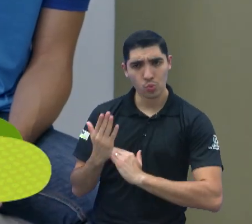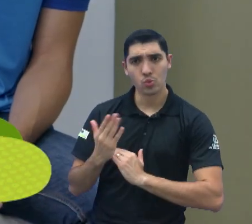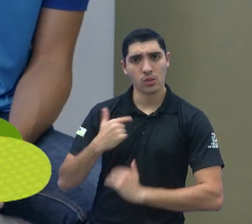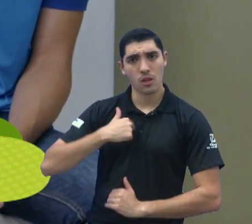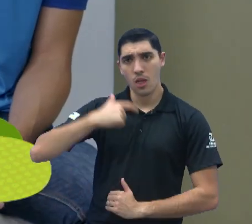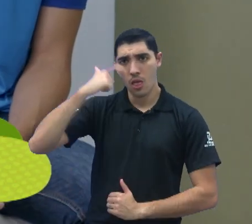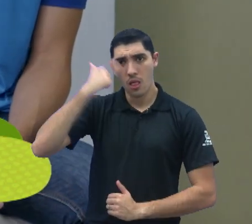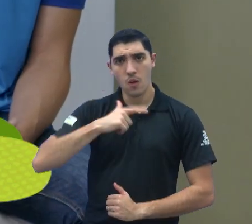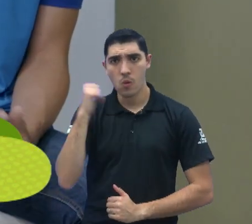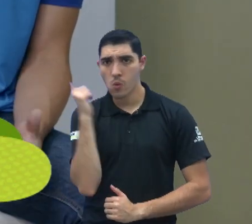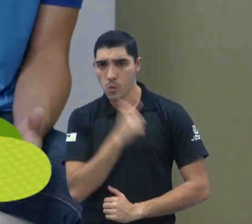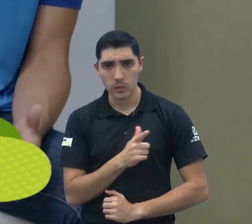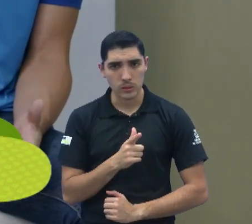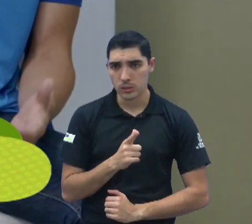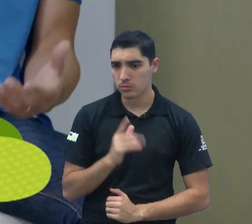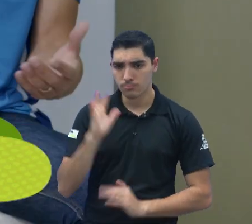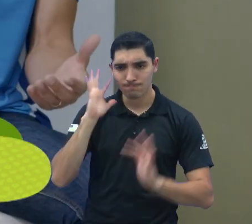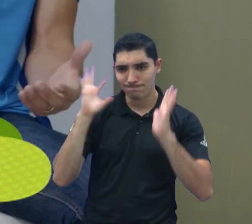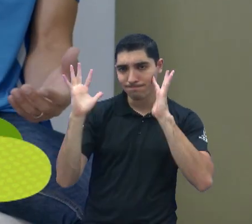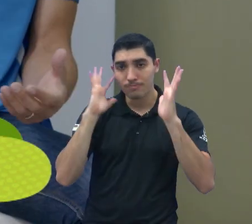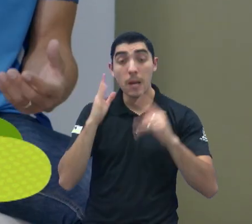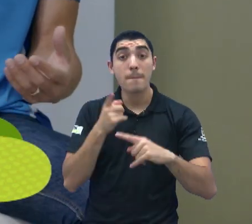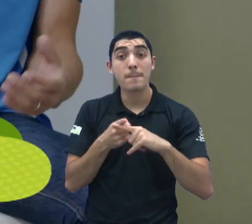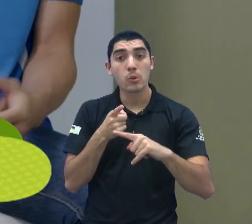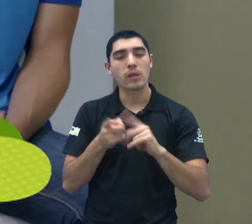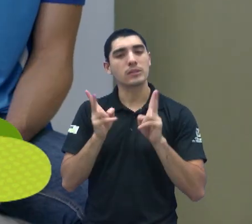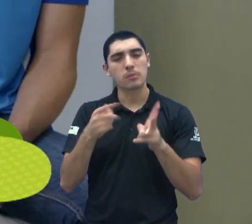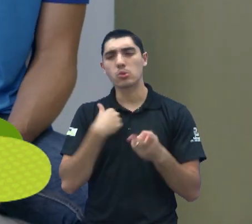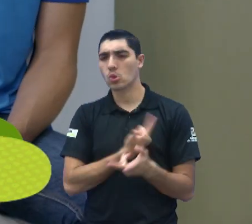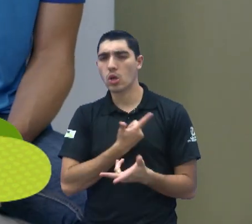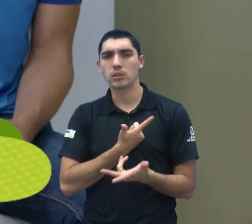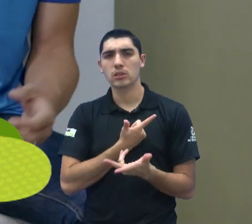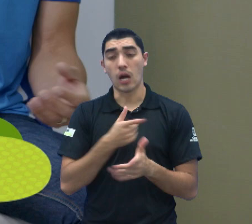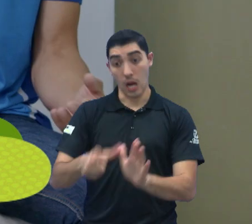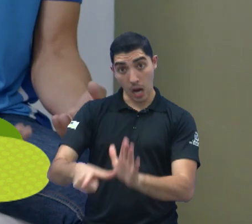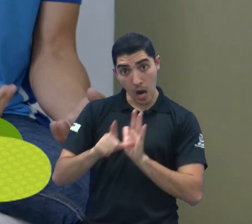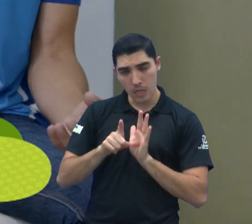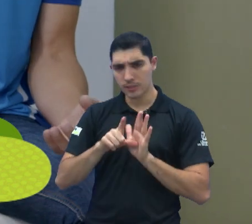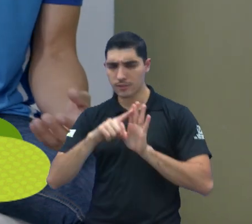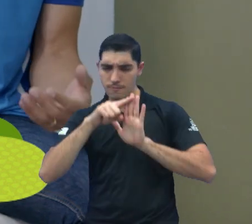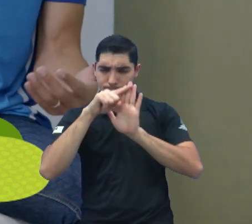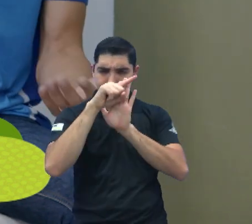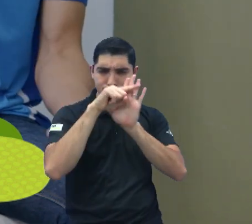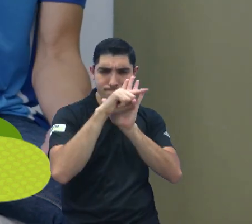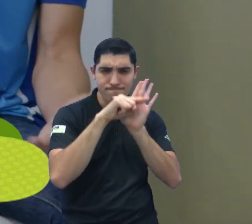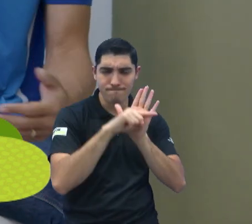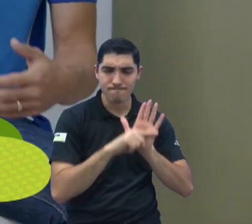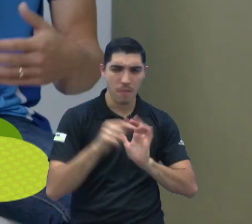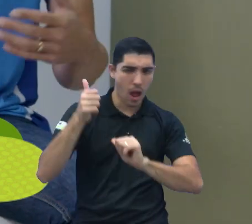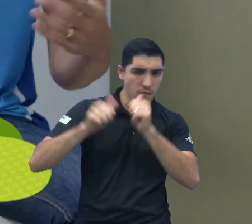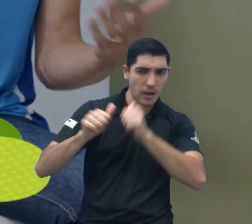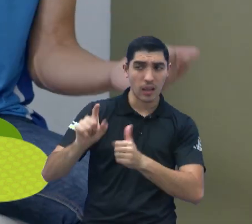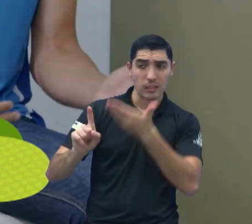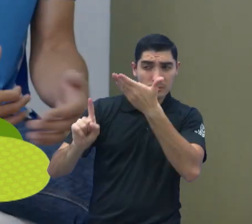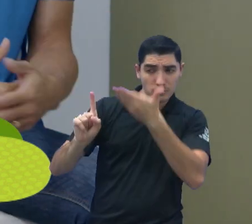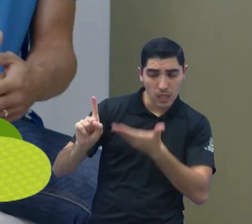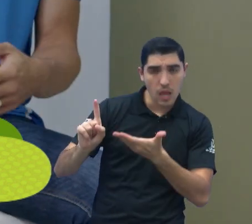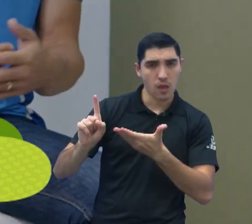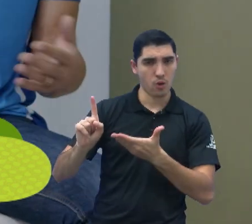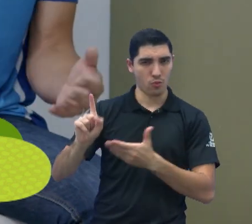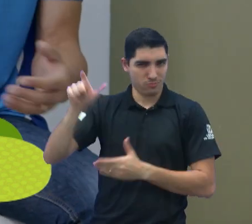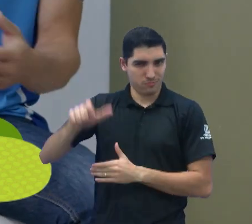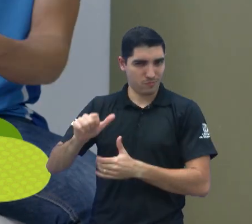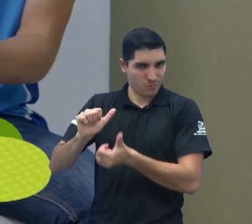nesse sentido, porque a gente faz os estudos dos números, né, de como que o atleta está eficiente, ou